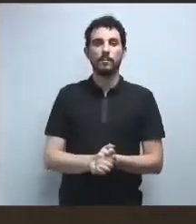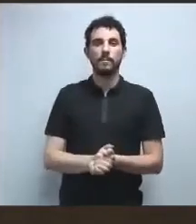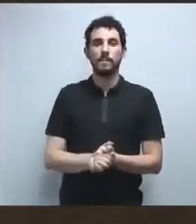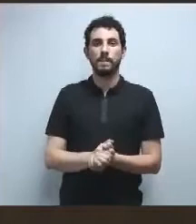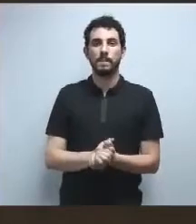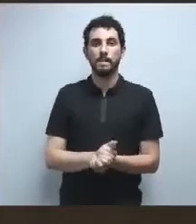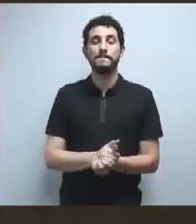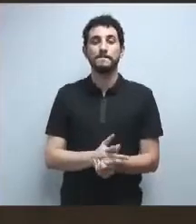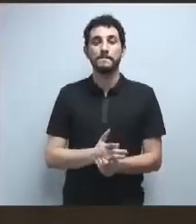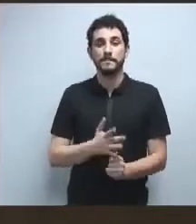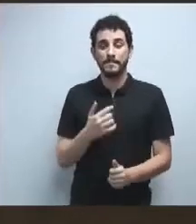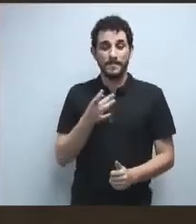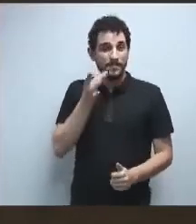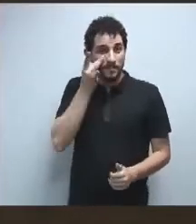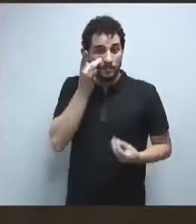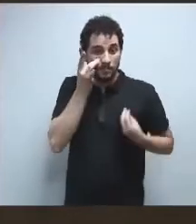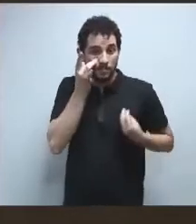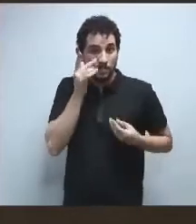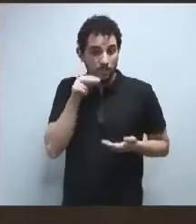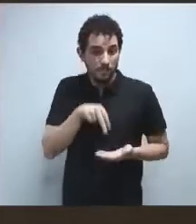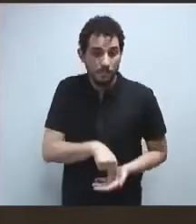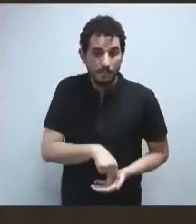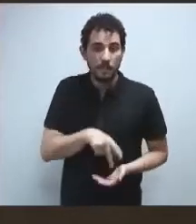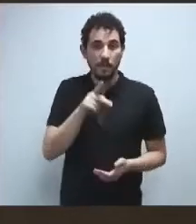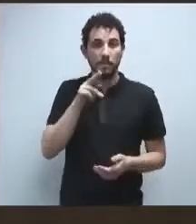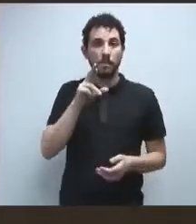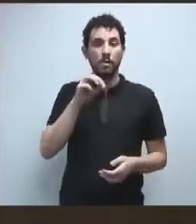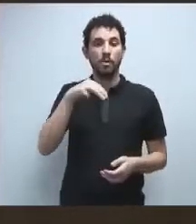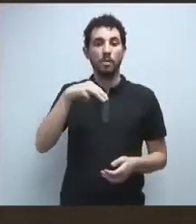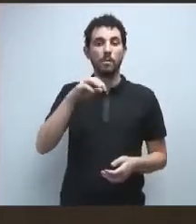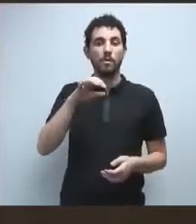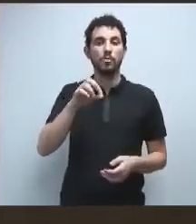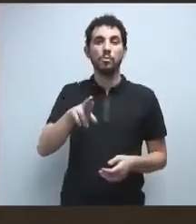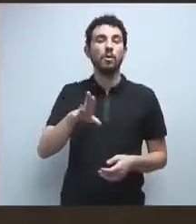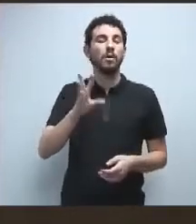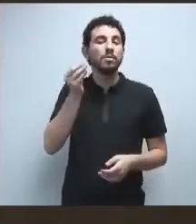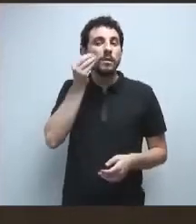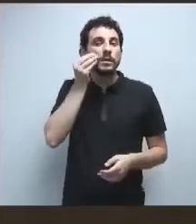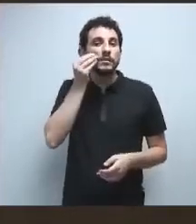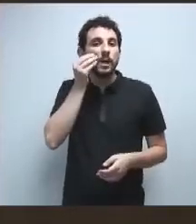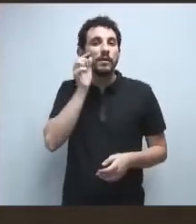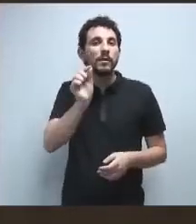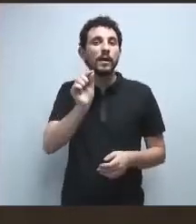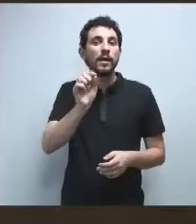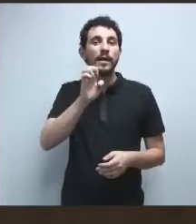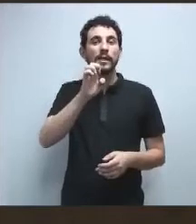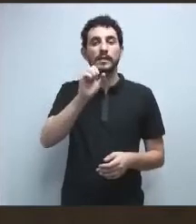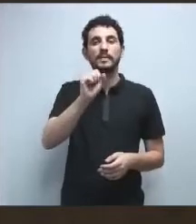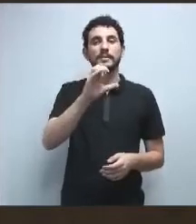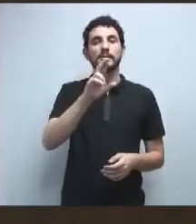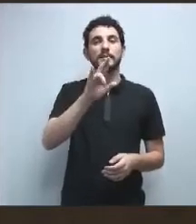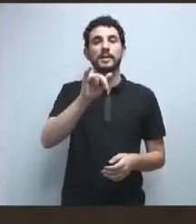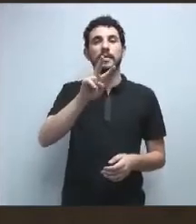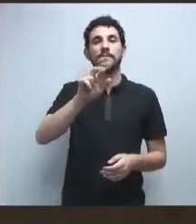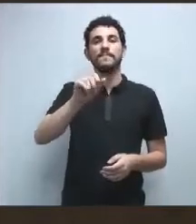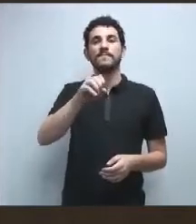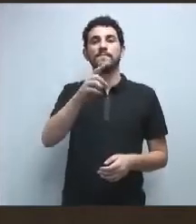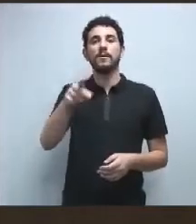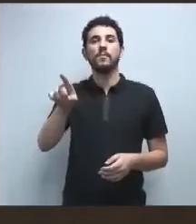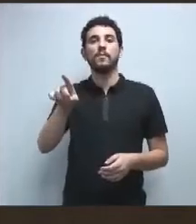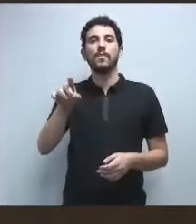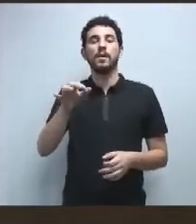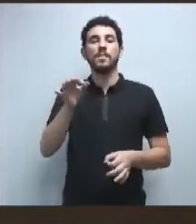promotor na comarca é testada pelo escrivão do tribunal do júri